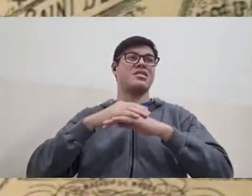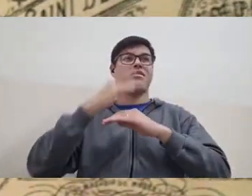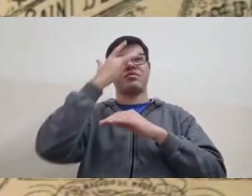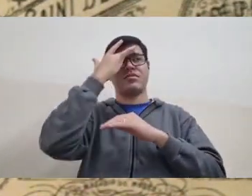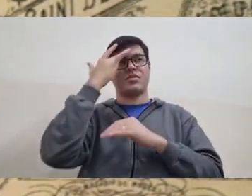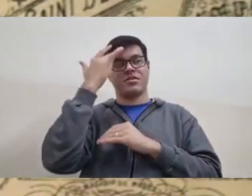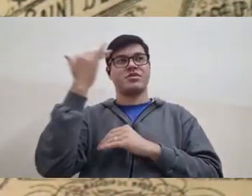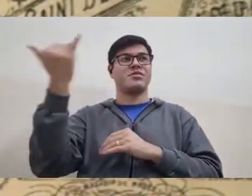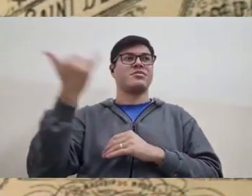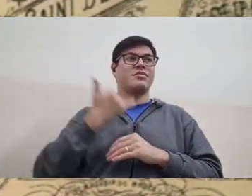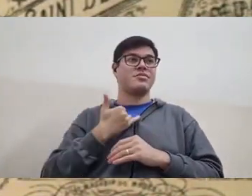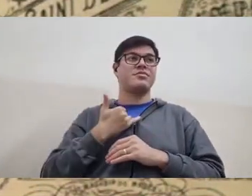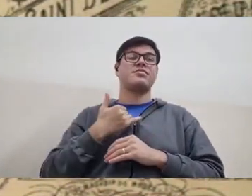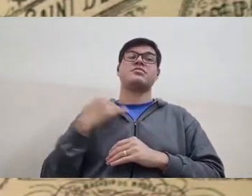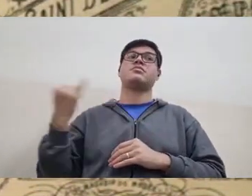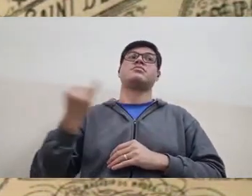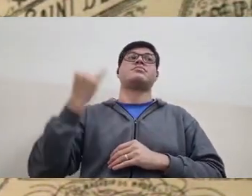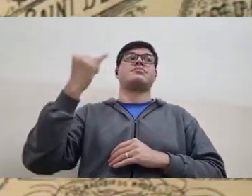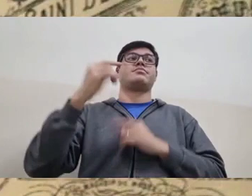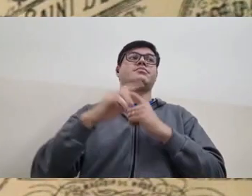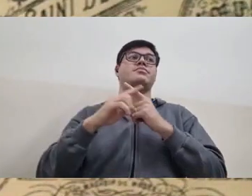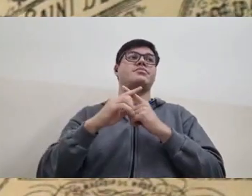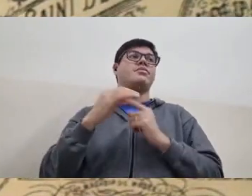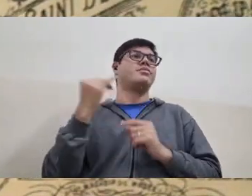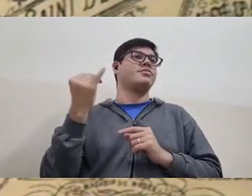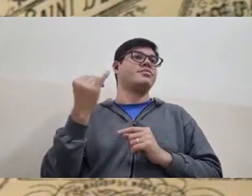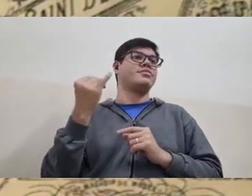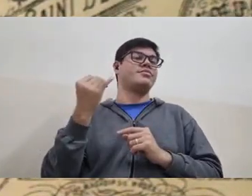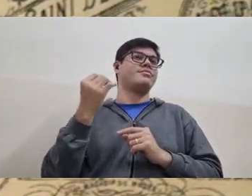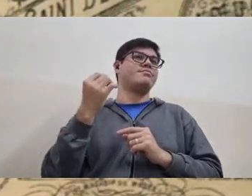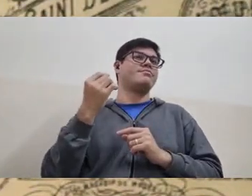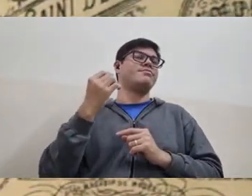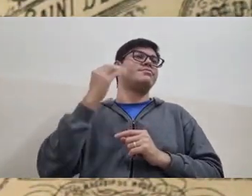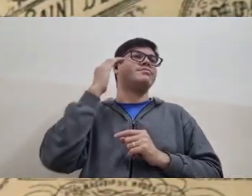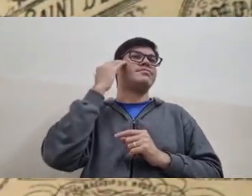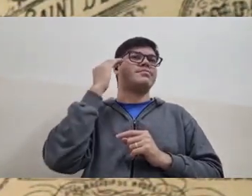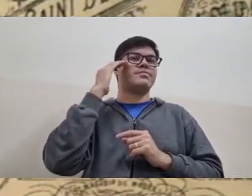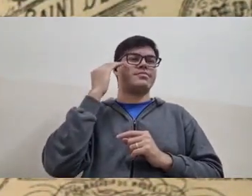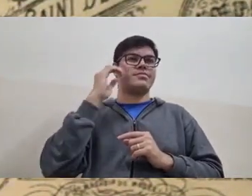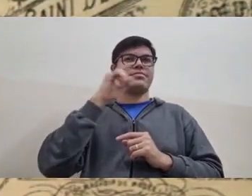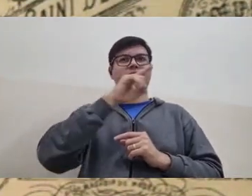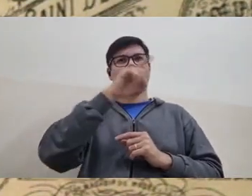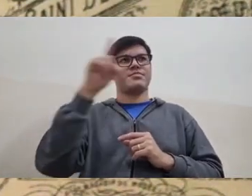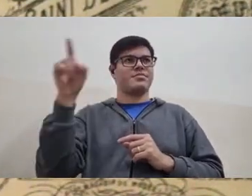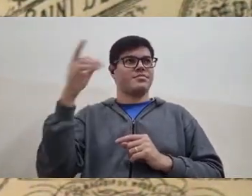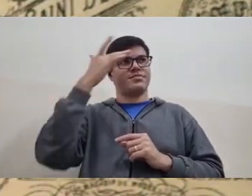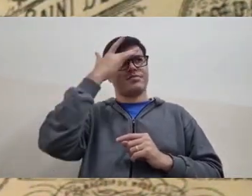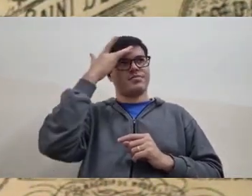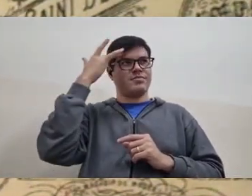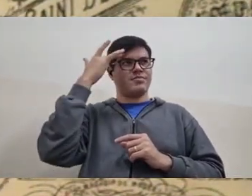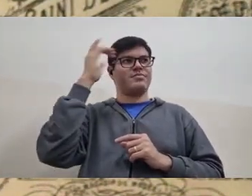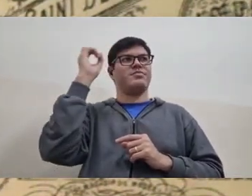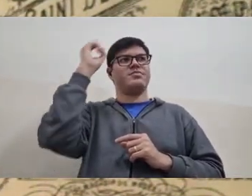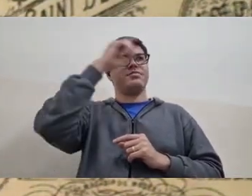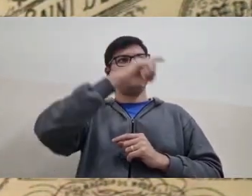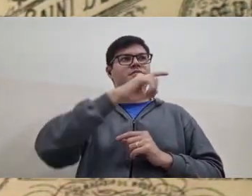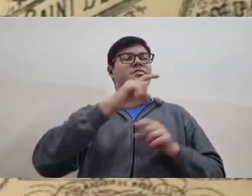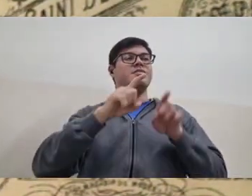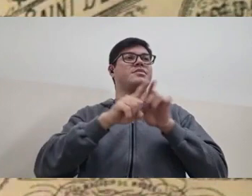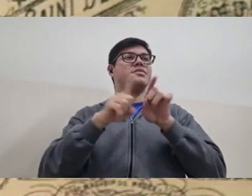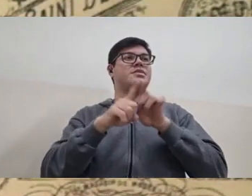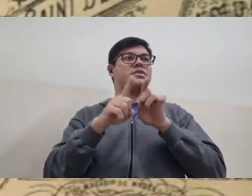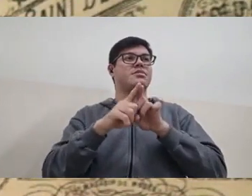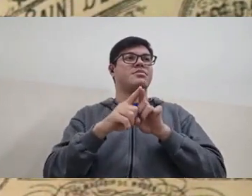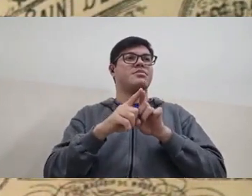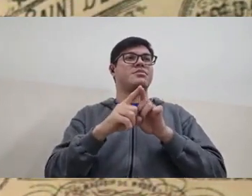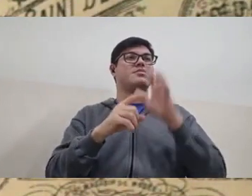ele importantíssimo, acho que a gente tem que entender as dificuldades do munícipe e tentar entender o porquê ele quer